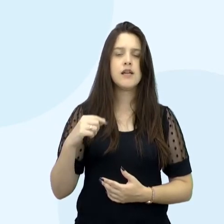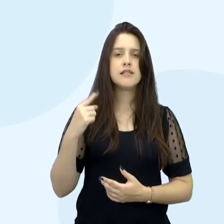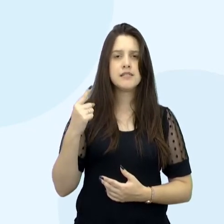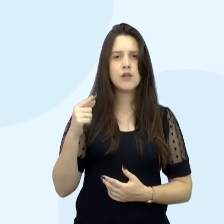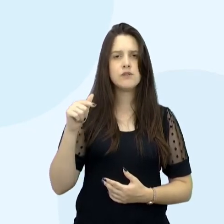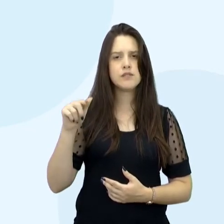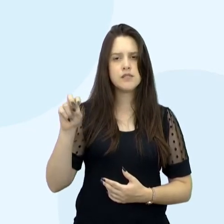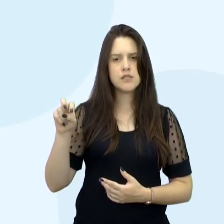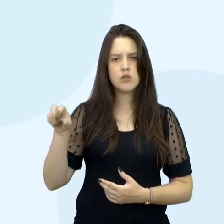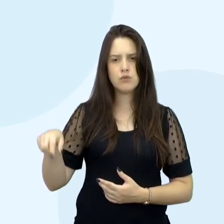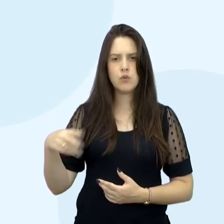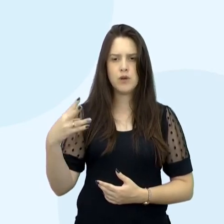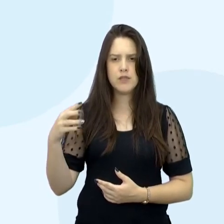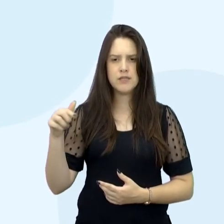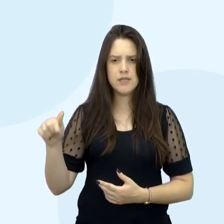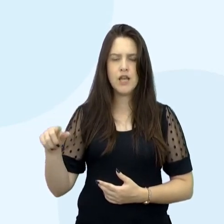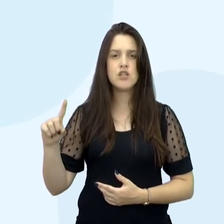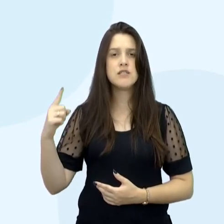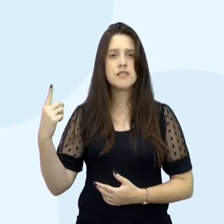175,47 e